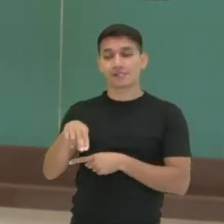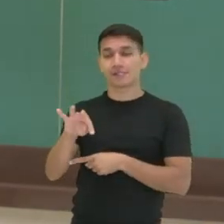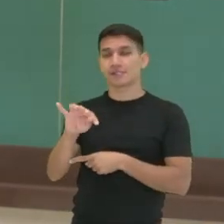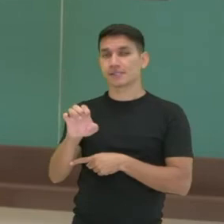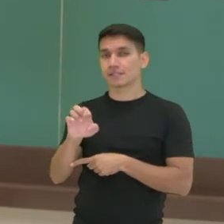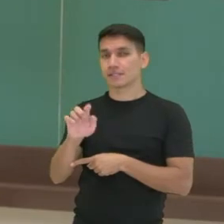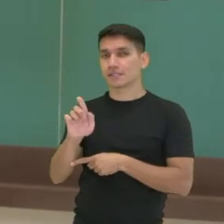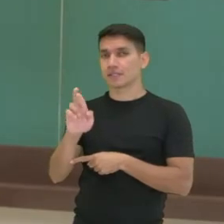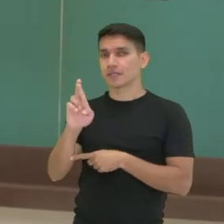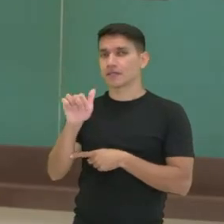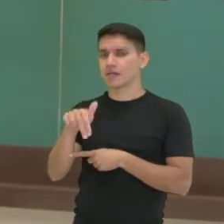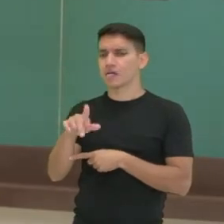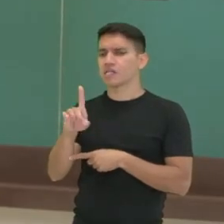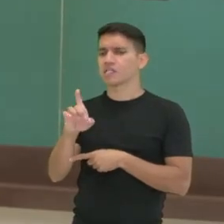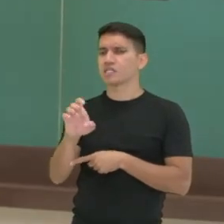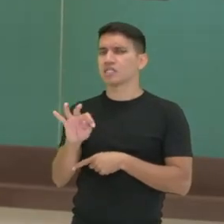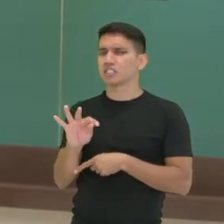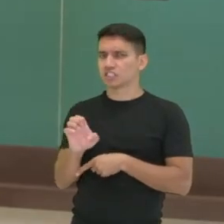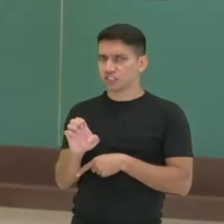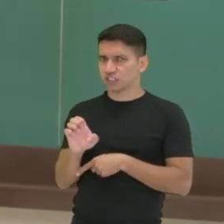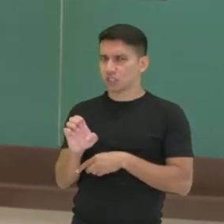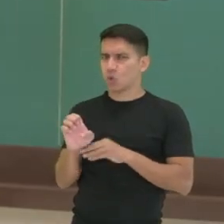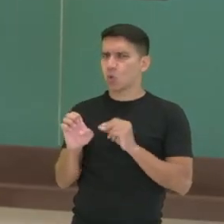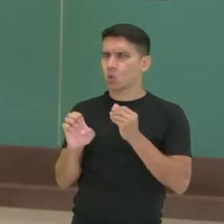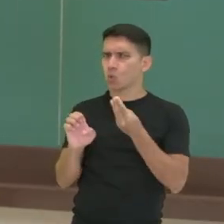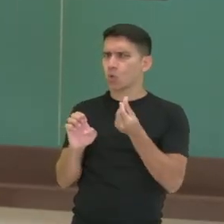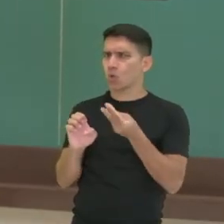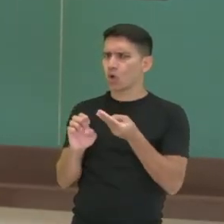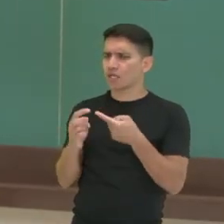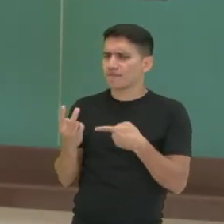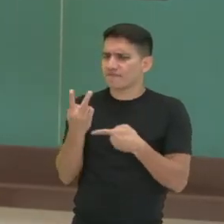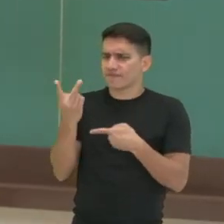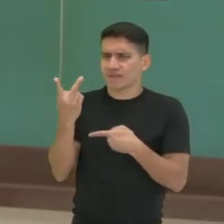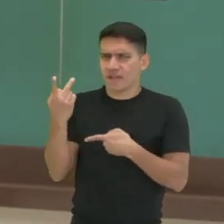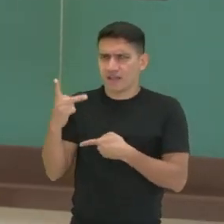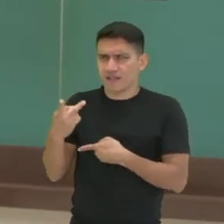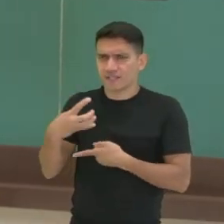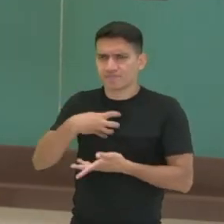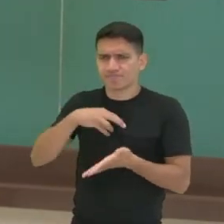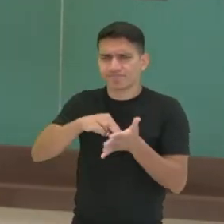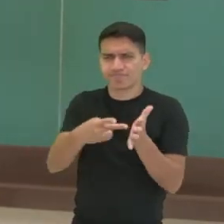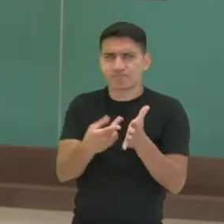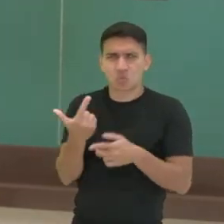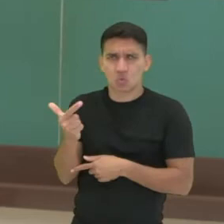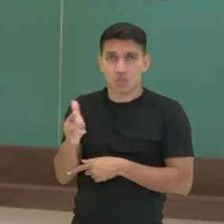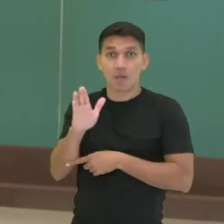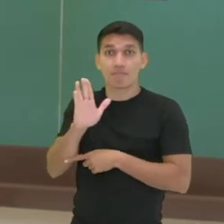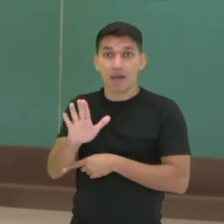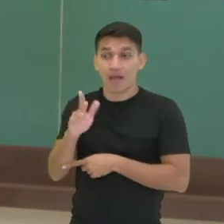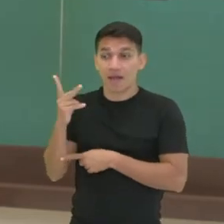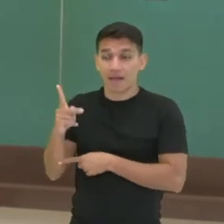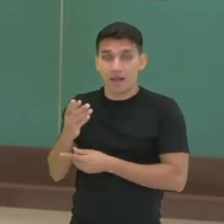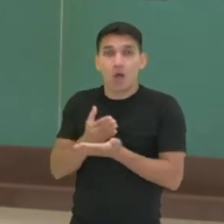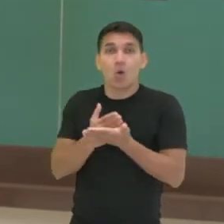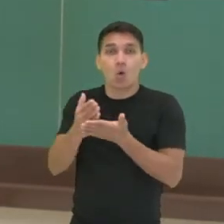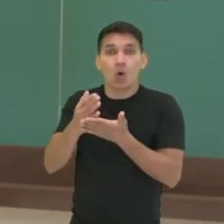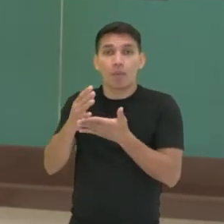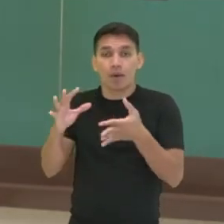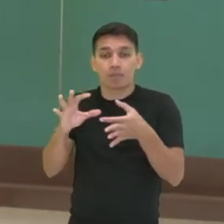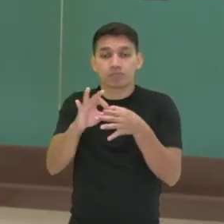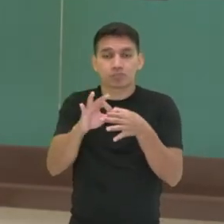muito sentido. Ela é vazia de sentido, a conjunção que especificamente. Mas ela vai dar introduzindo uma